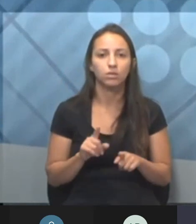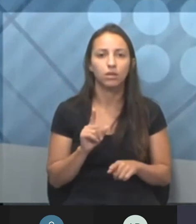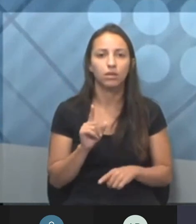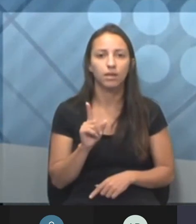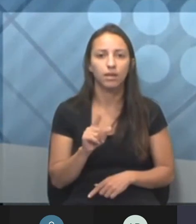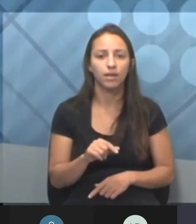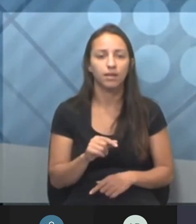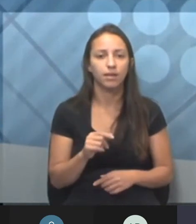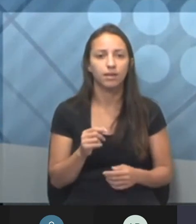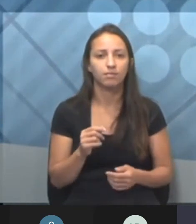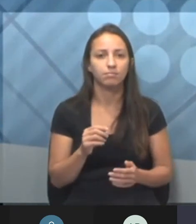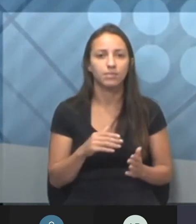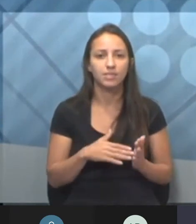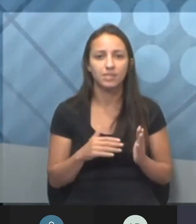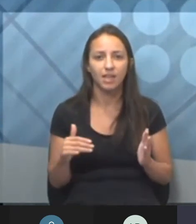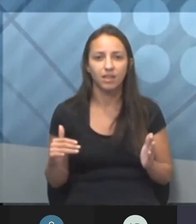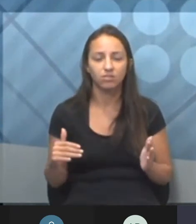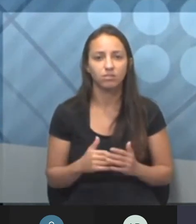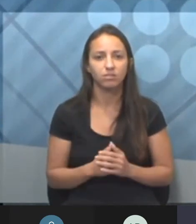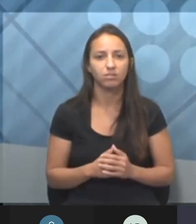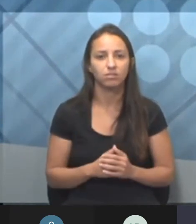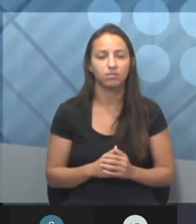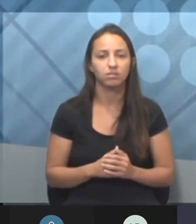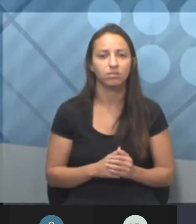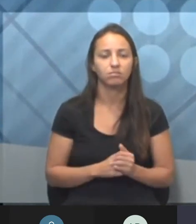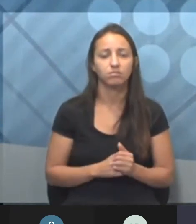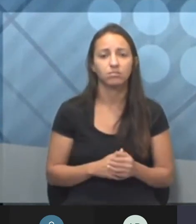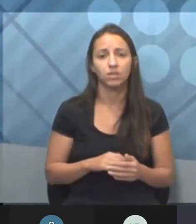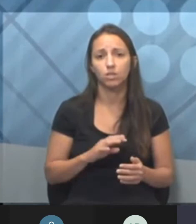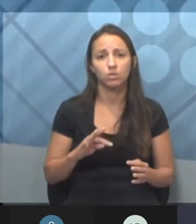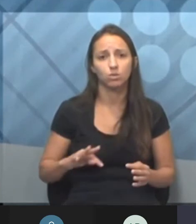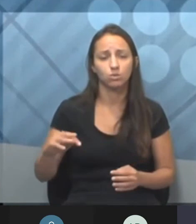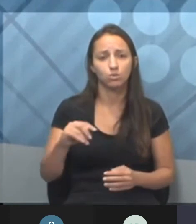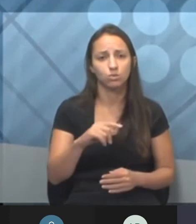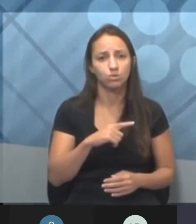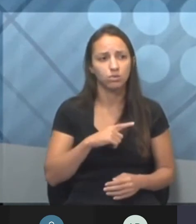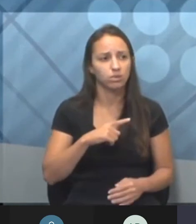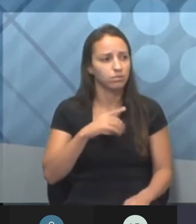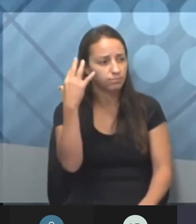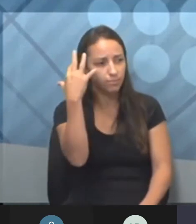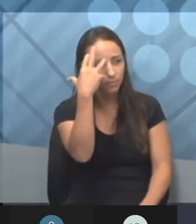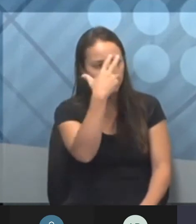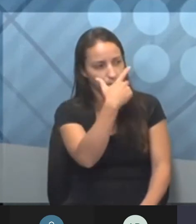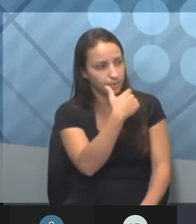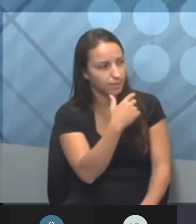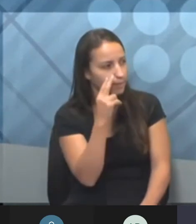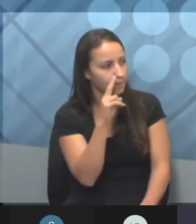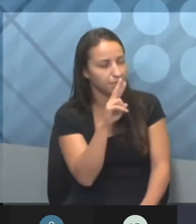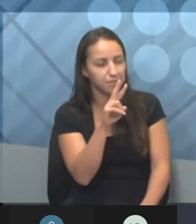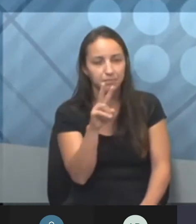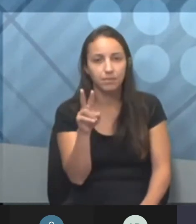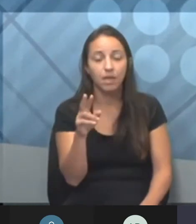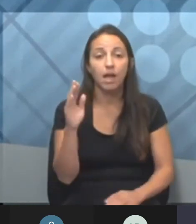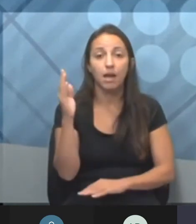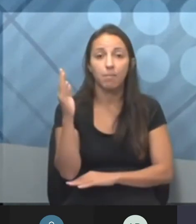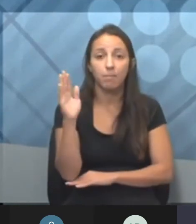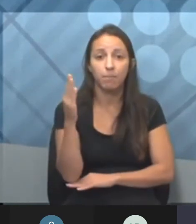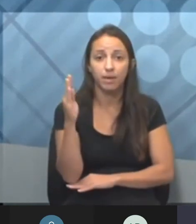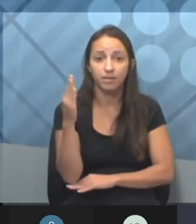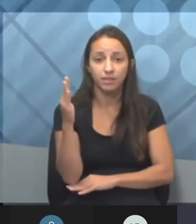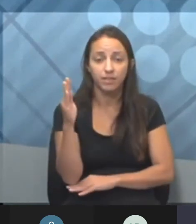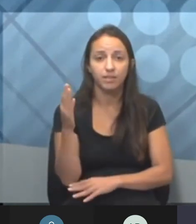aparência estética. Então, veja que todos esses ambientes, eles têm um certo apelo estético, né? A madeira,